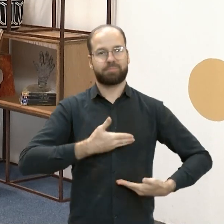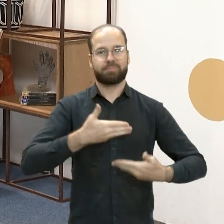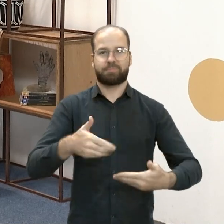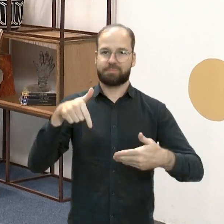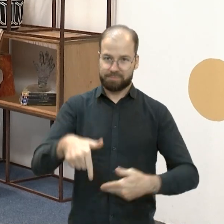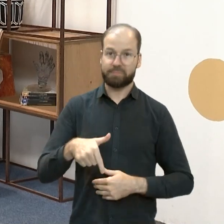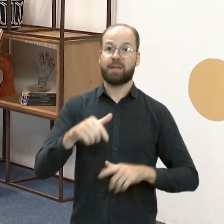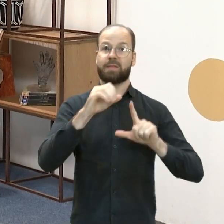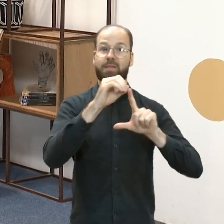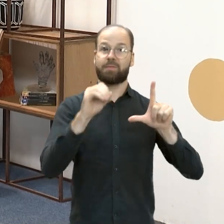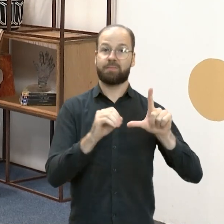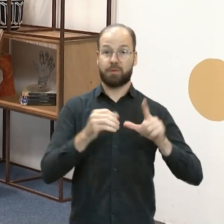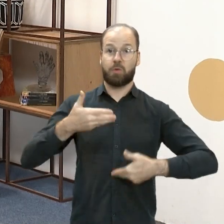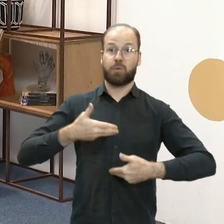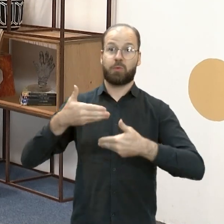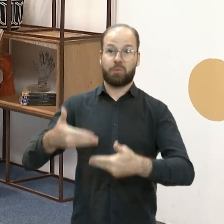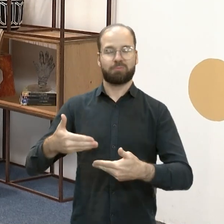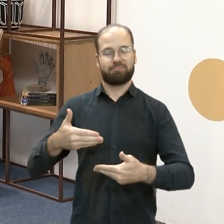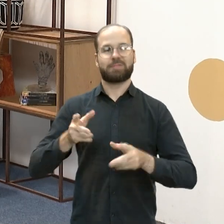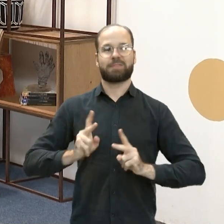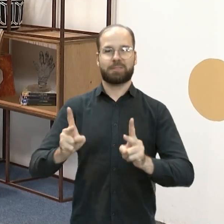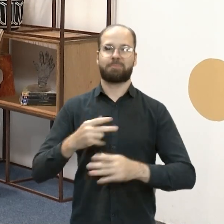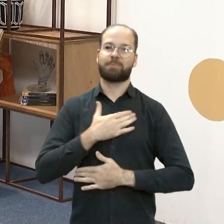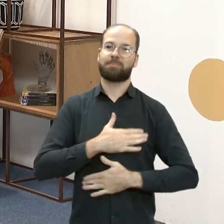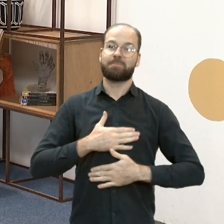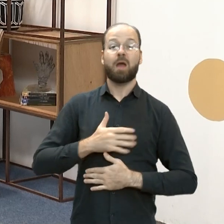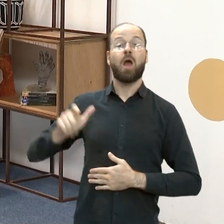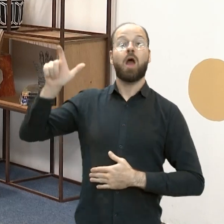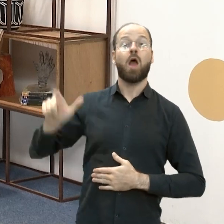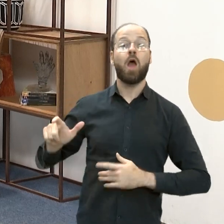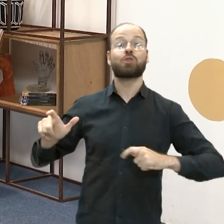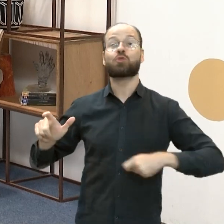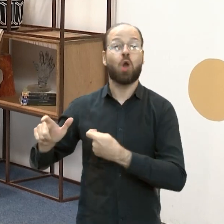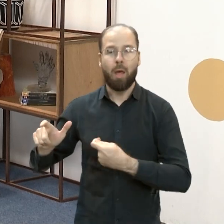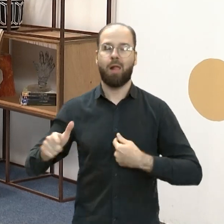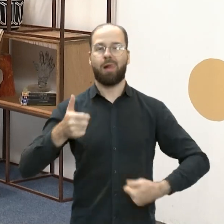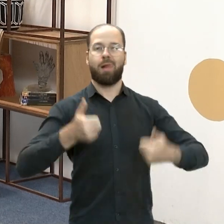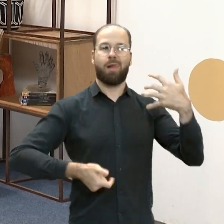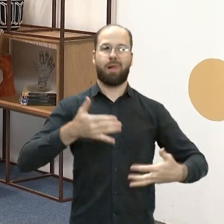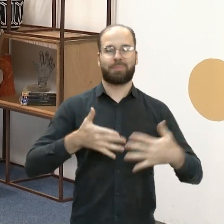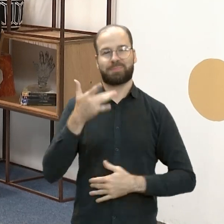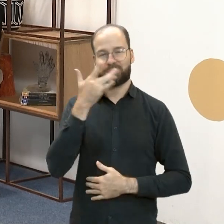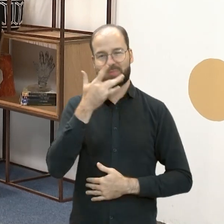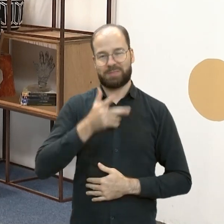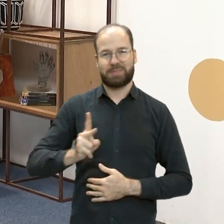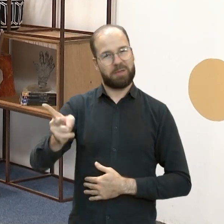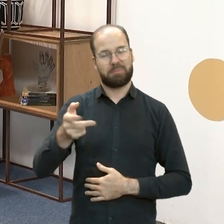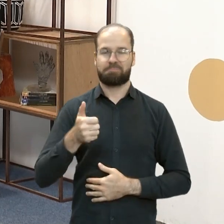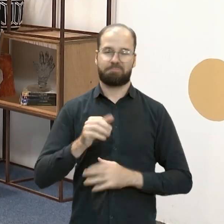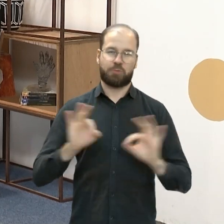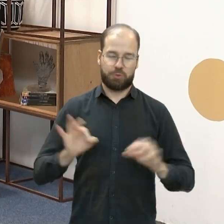TV UFG pelo convite. É sempre muito bom poder falar da Leodegária. Bom, e também vamos conversar